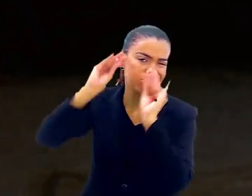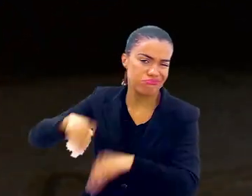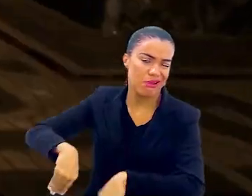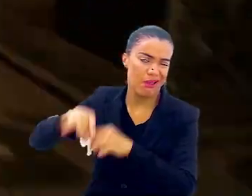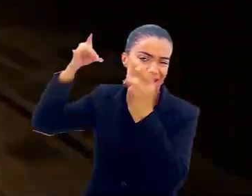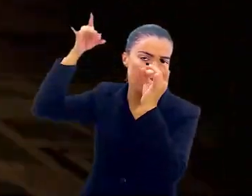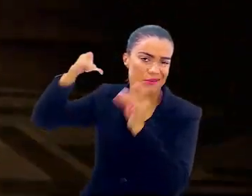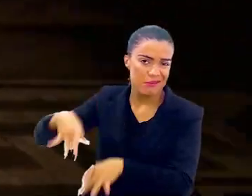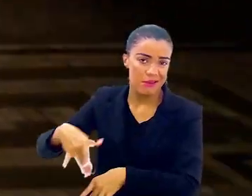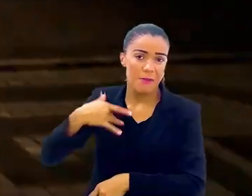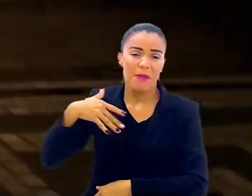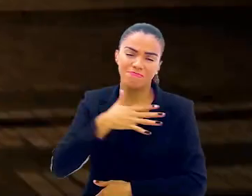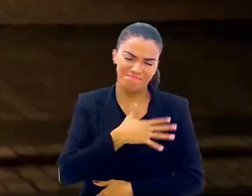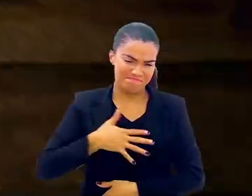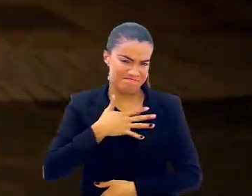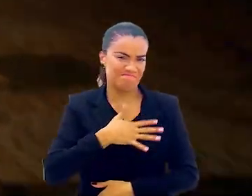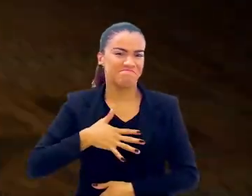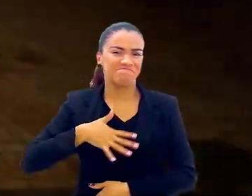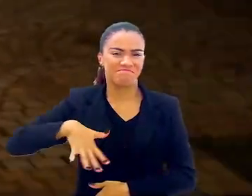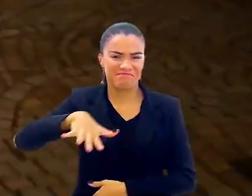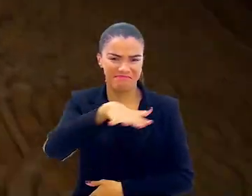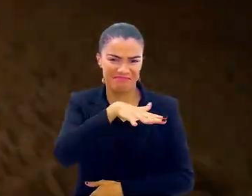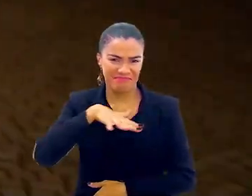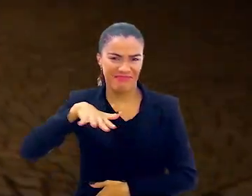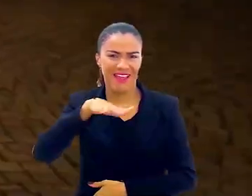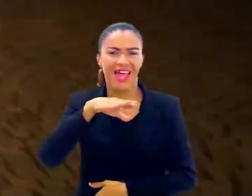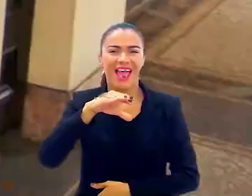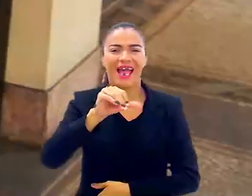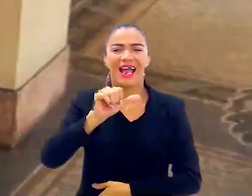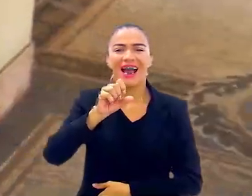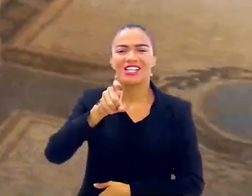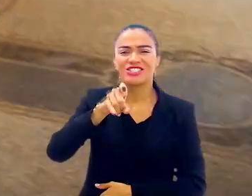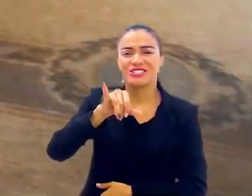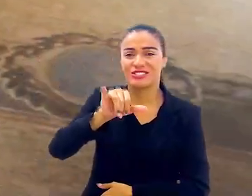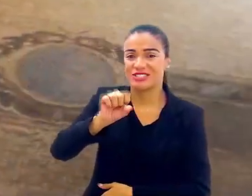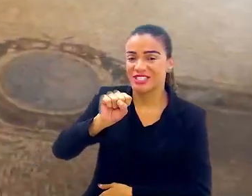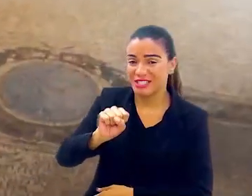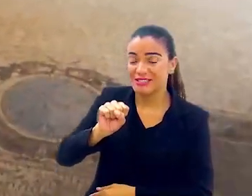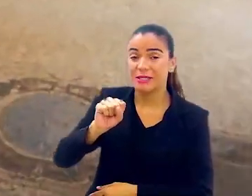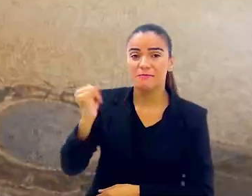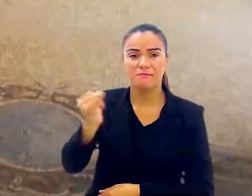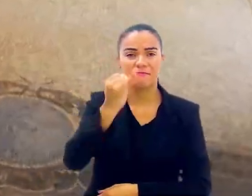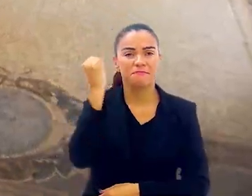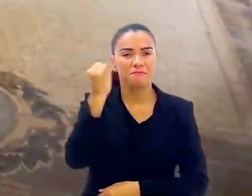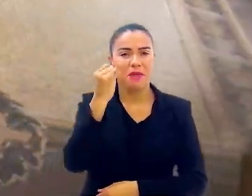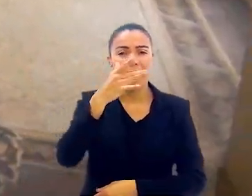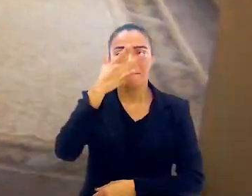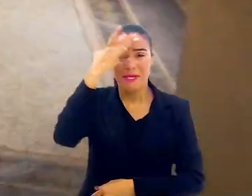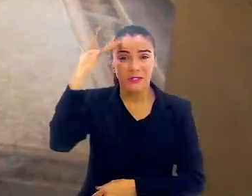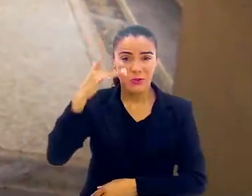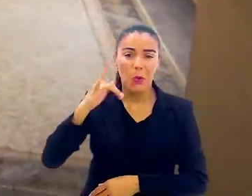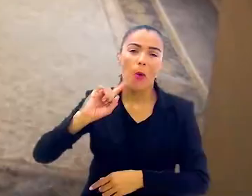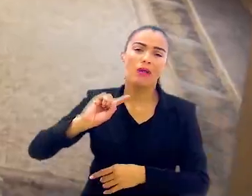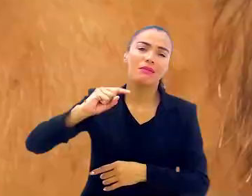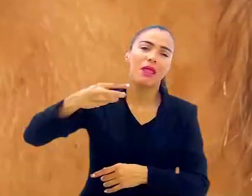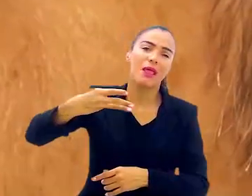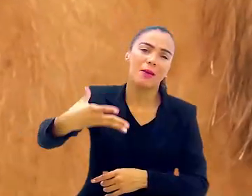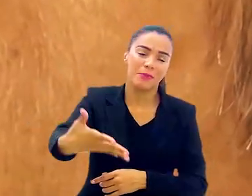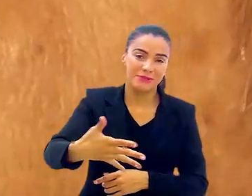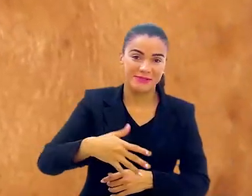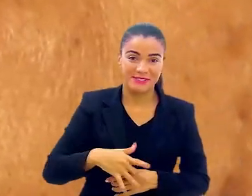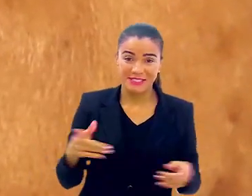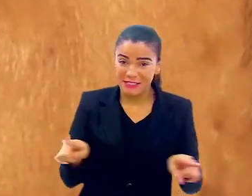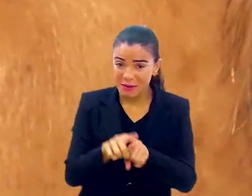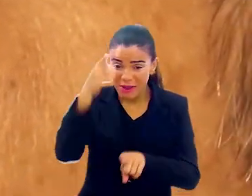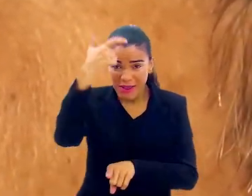mais. Preenchi um espaço em Caxias muito importante. Primeiro para dar chance a uma opção de gente que apareceu depois de mim. Isso é bom, e depois